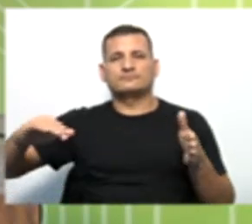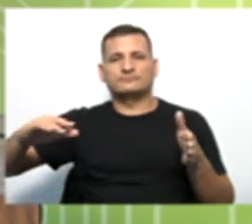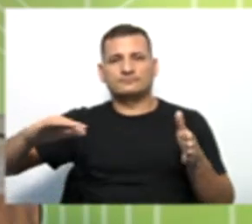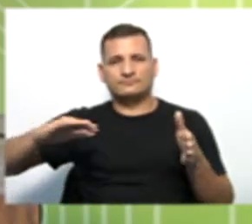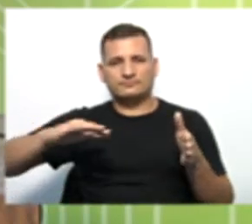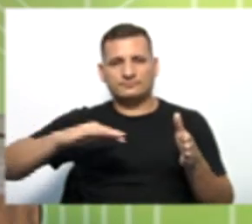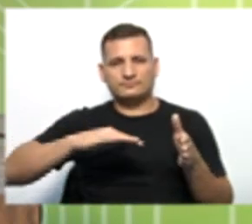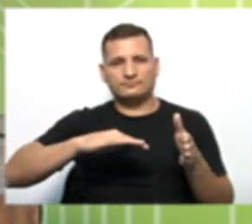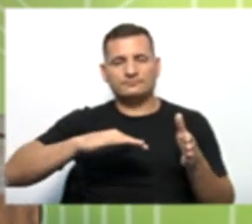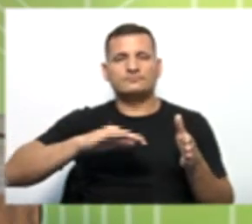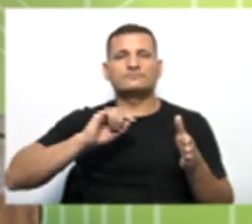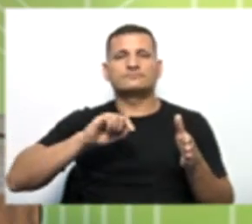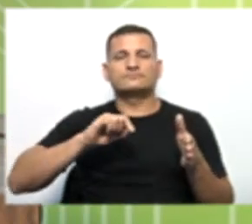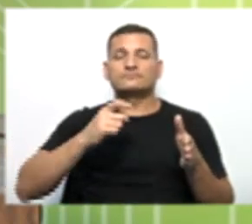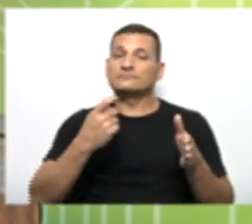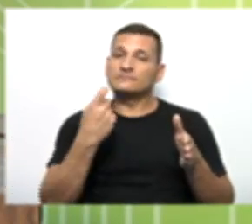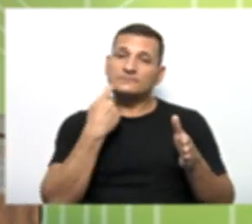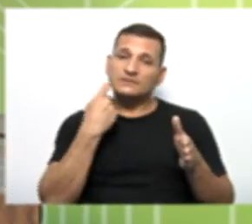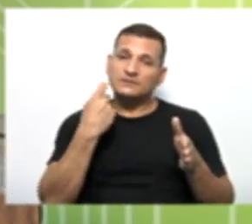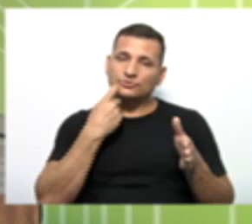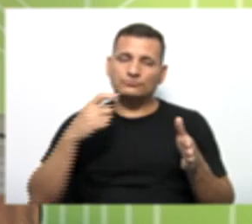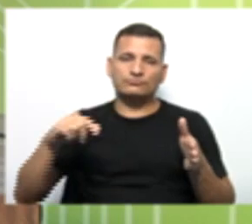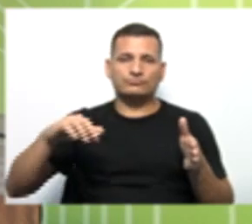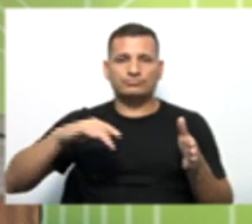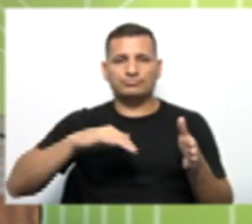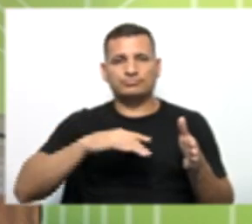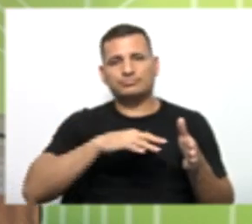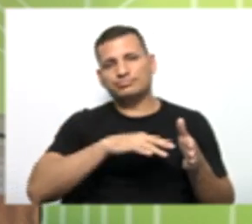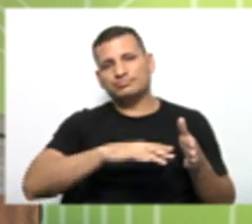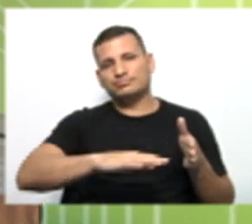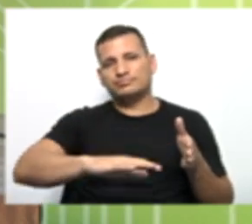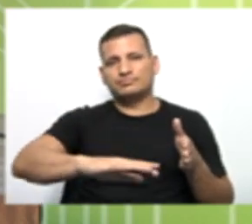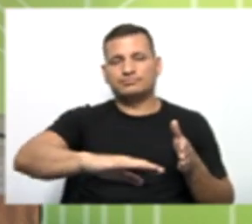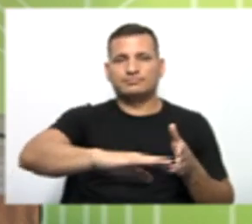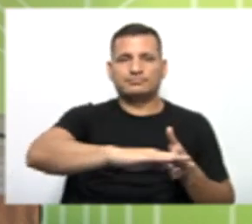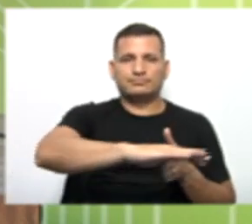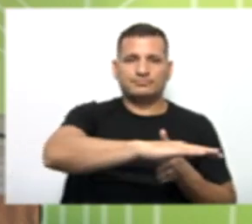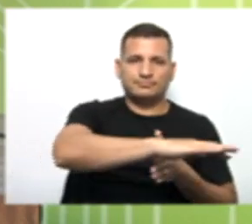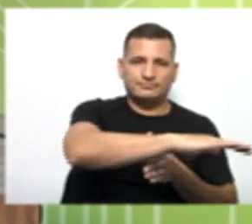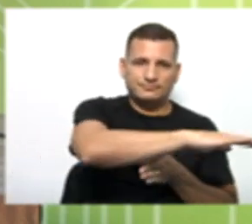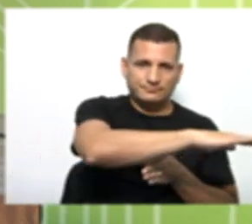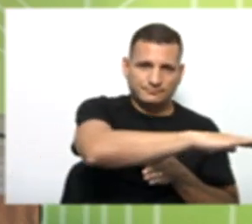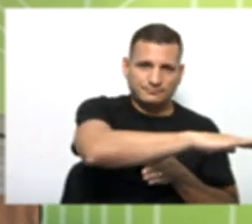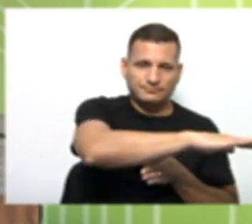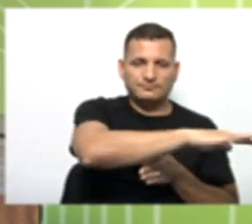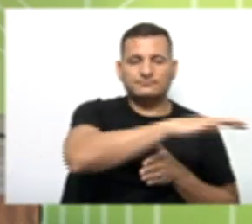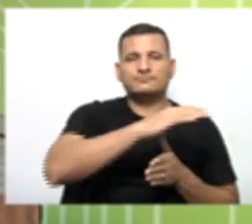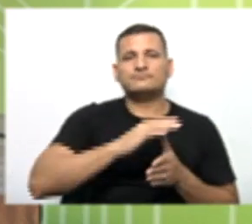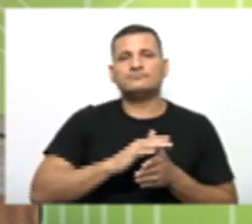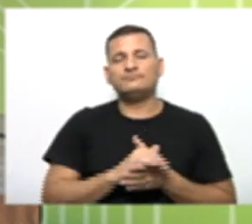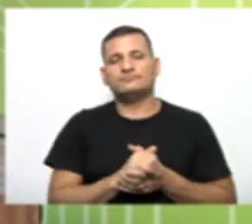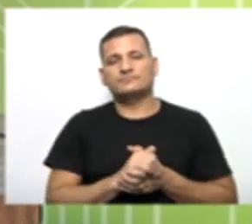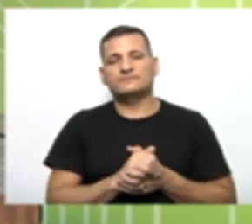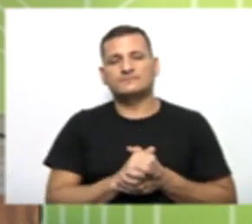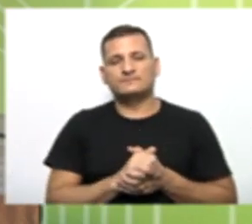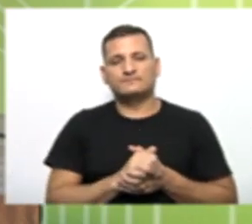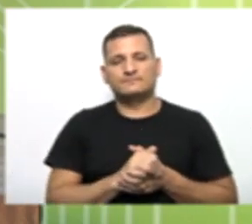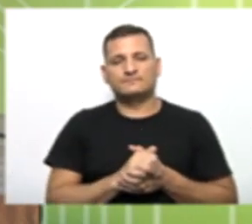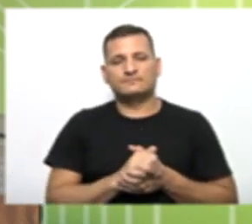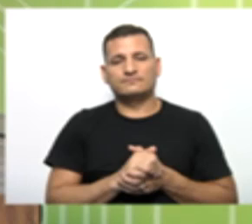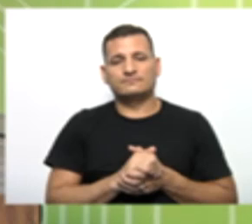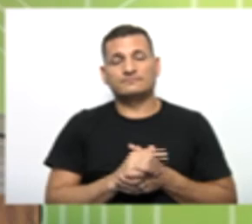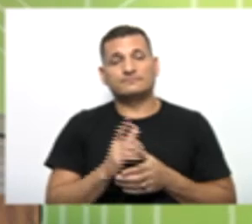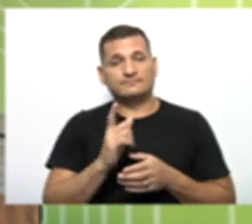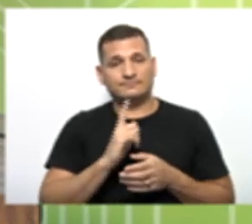aquele canal para permitir com que os peixes pudessem migrar da parte de baixo para a parte de cima da usina. Teria que